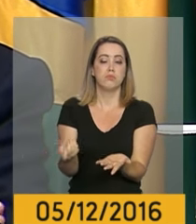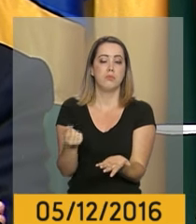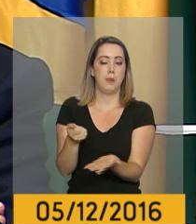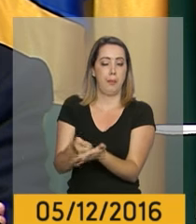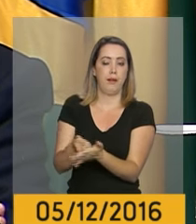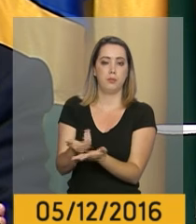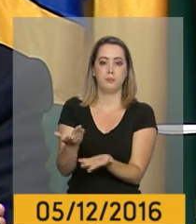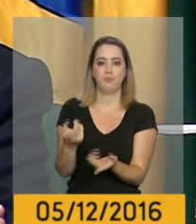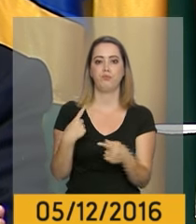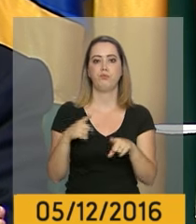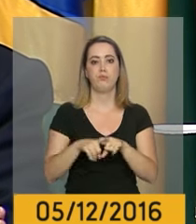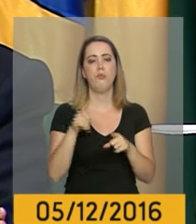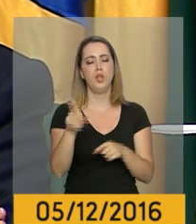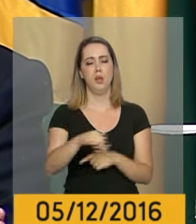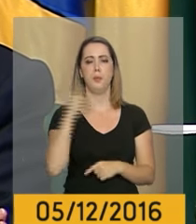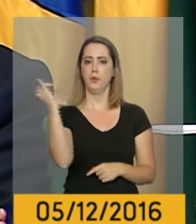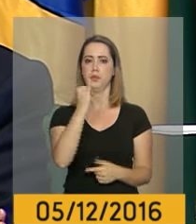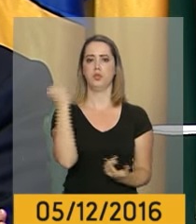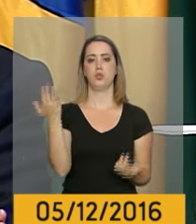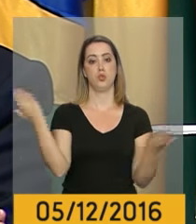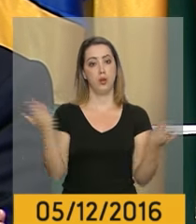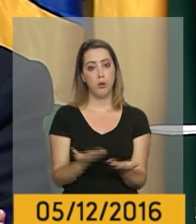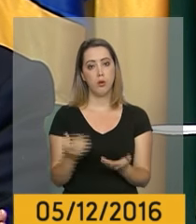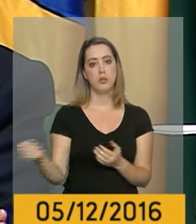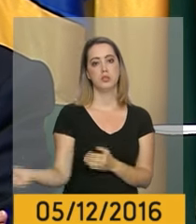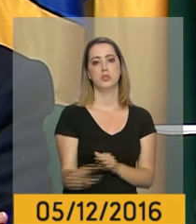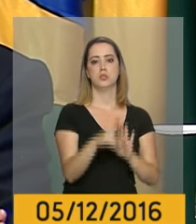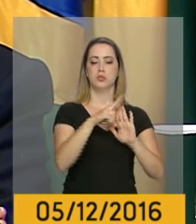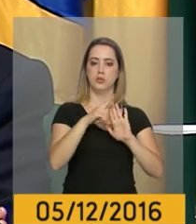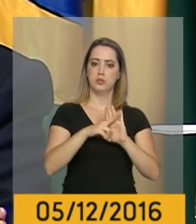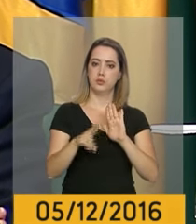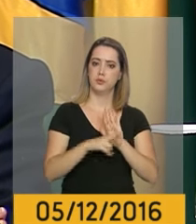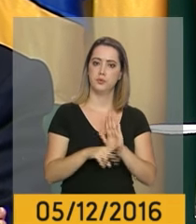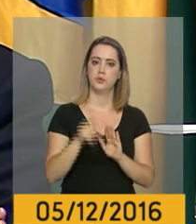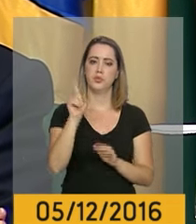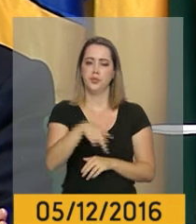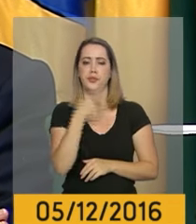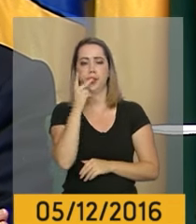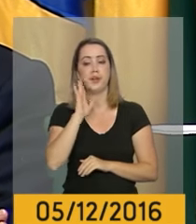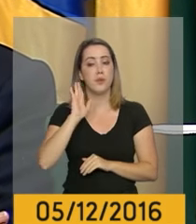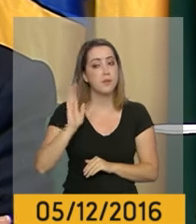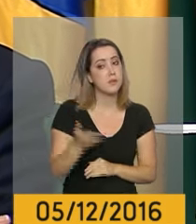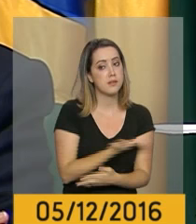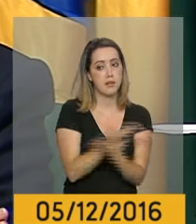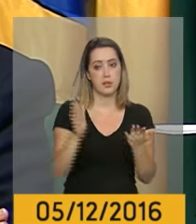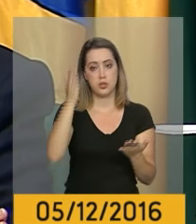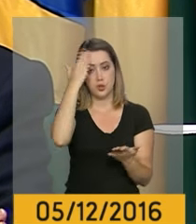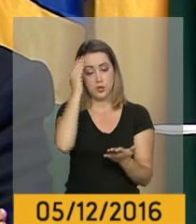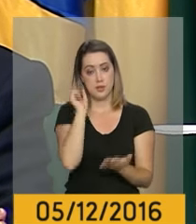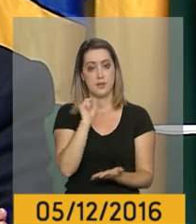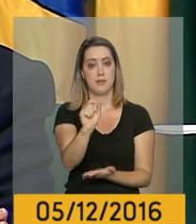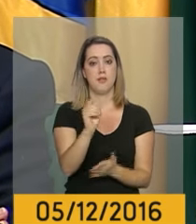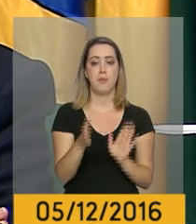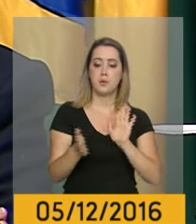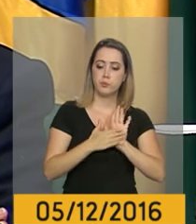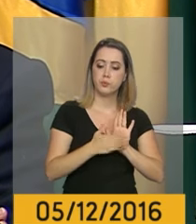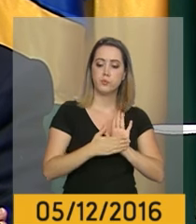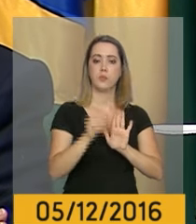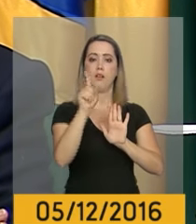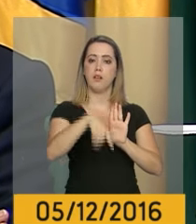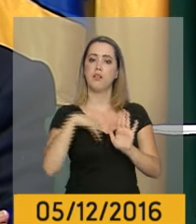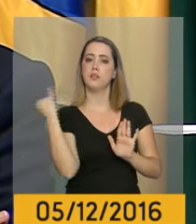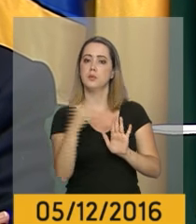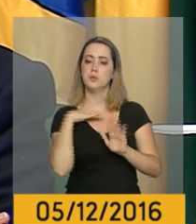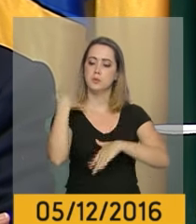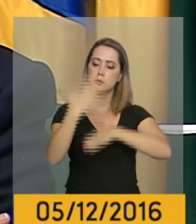eh importância, né? Portanto, eh, nós, eu tô dizendo óbvio, mas são propostas, regras propostas são imprescindíveis para